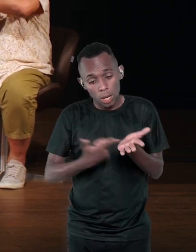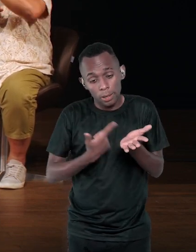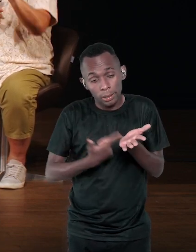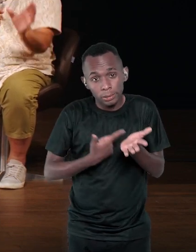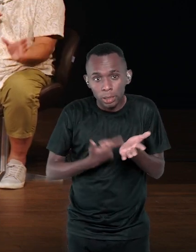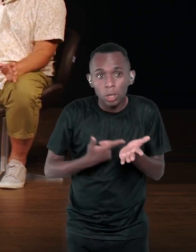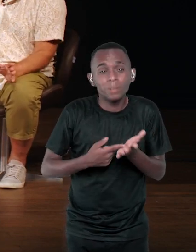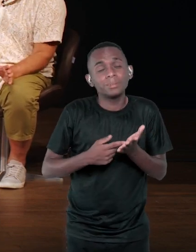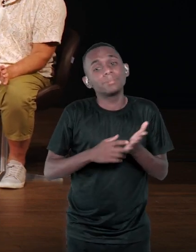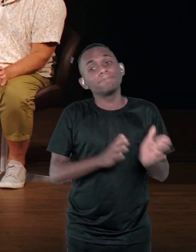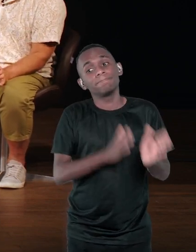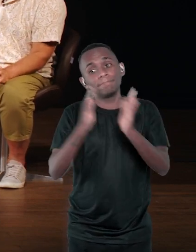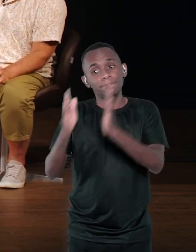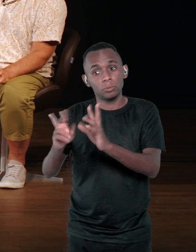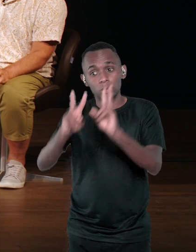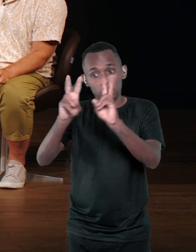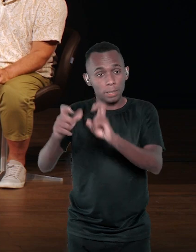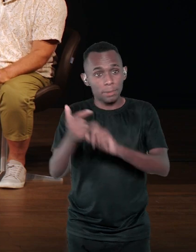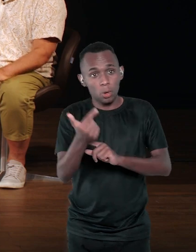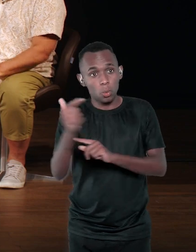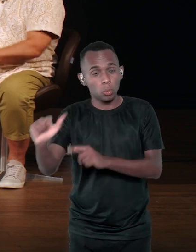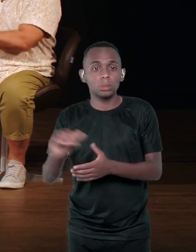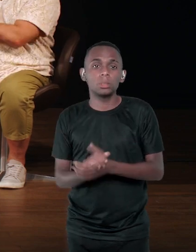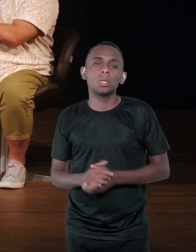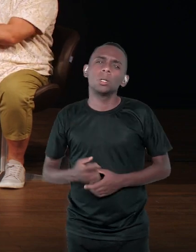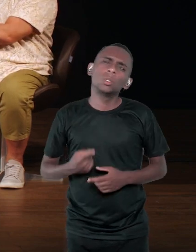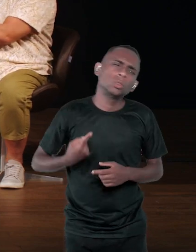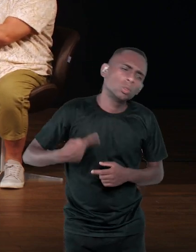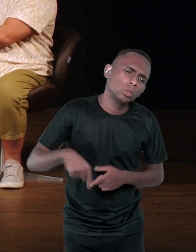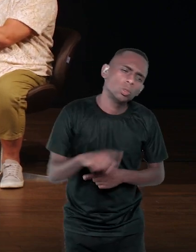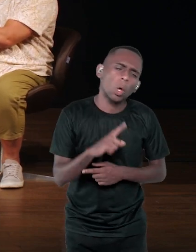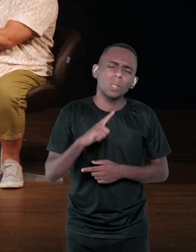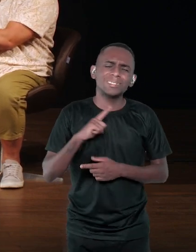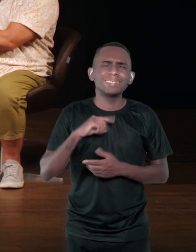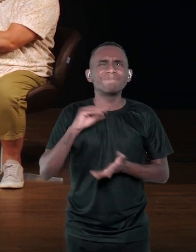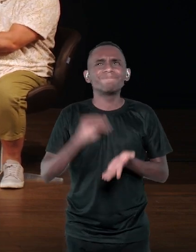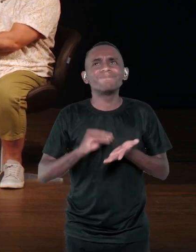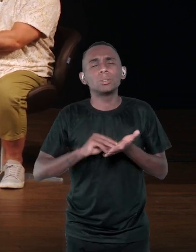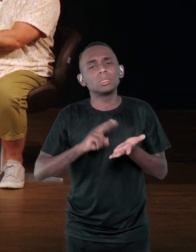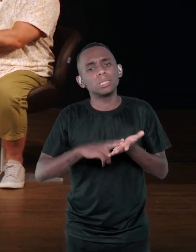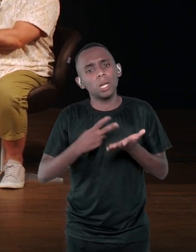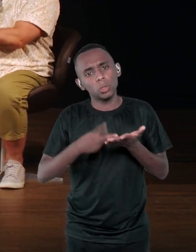é um capítulo à parte. A gente tem muito pouco traduzido aqui no Brasil.